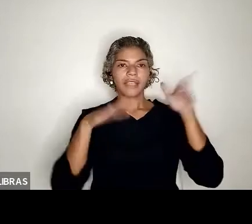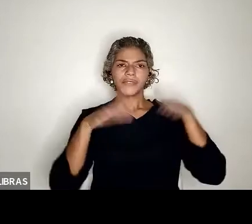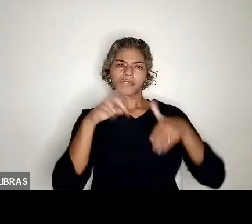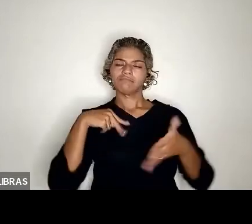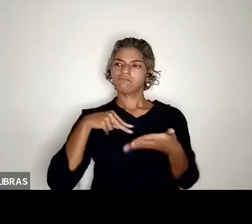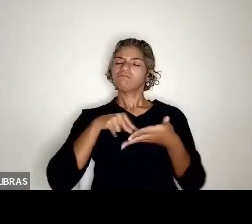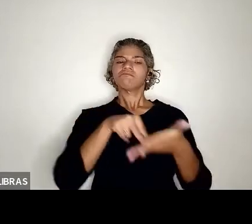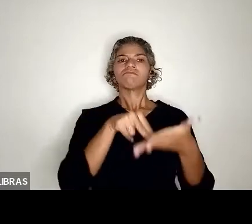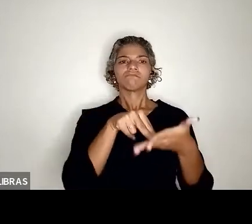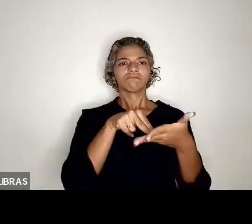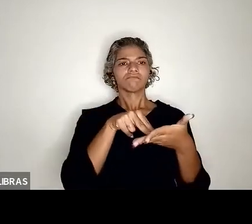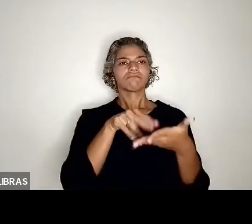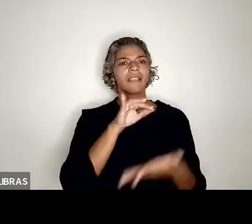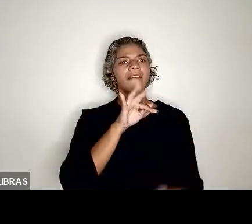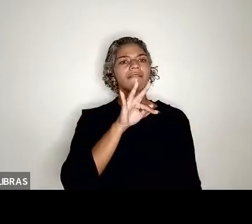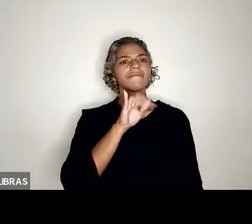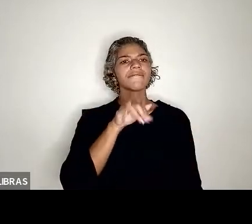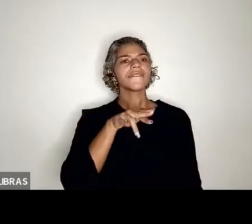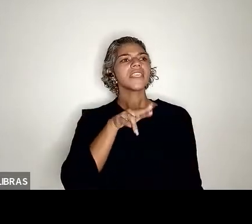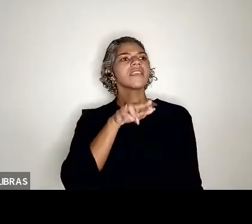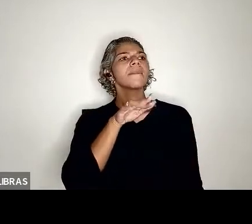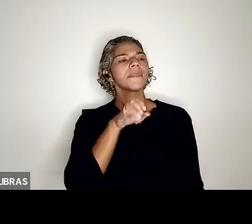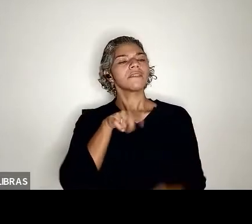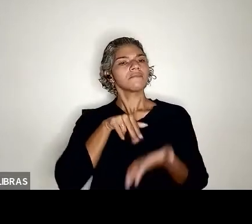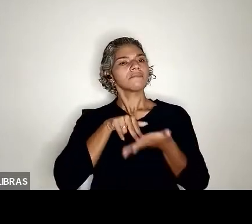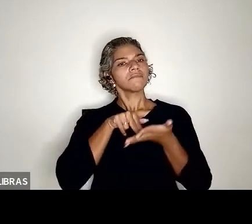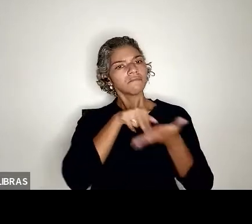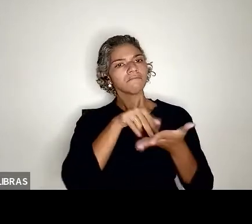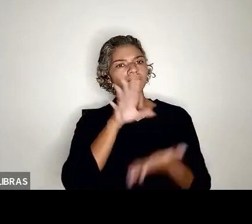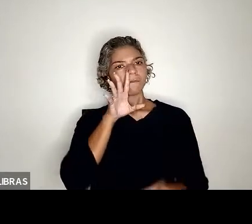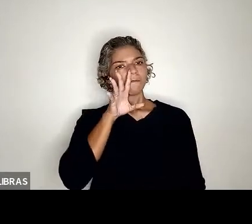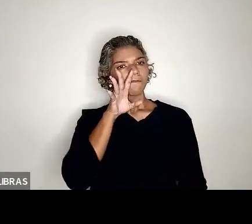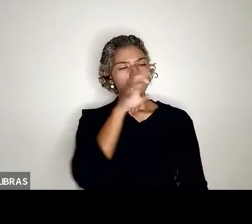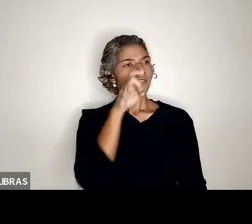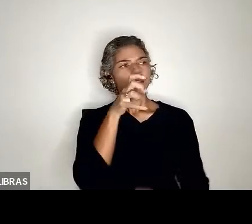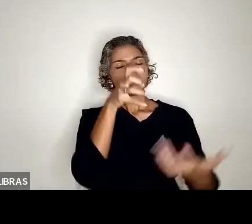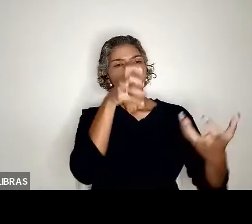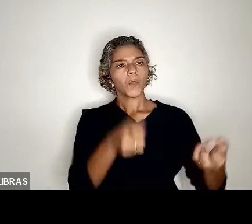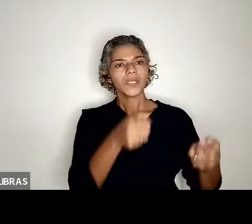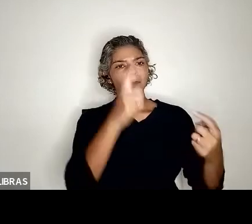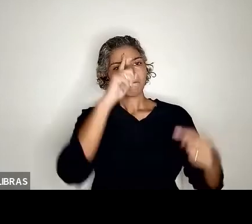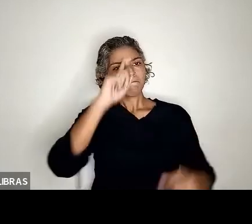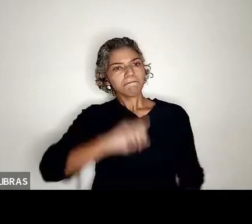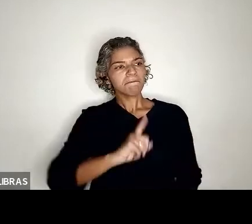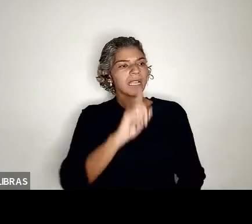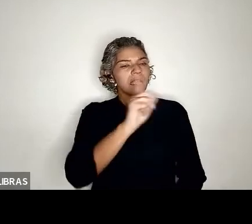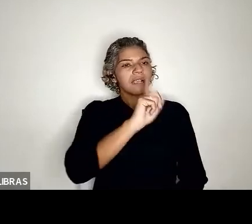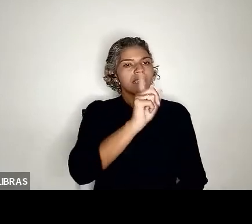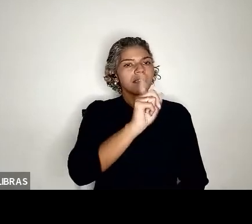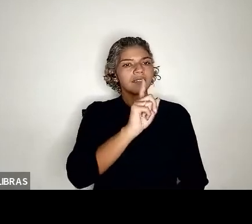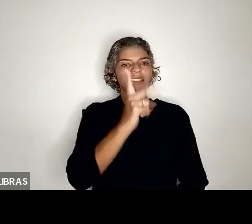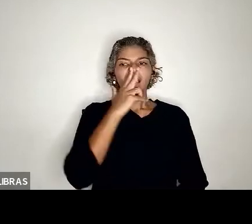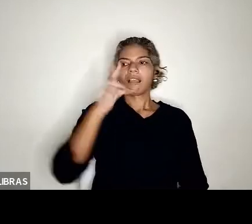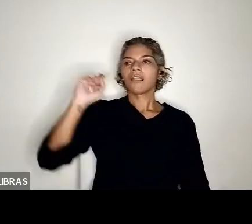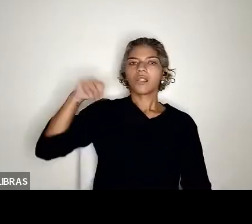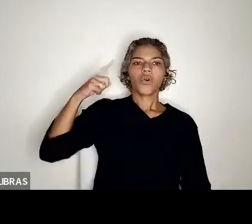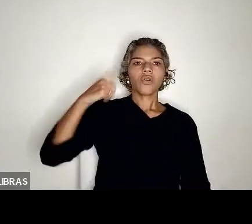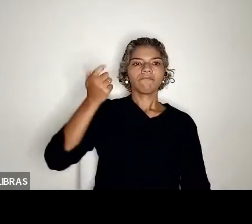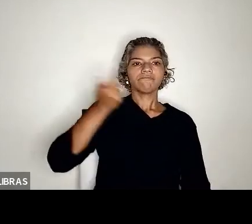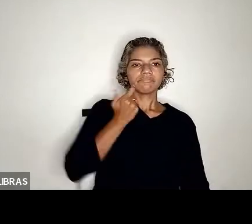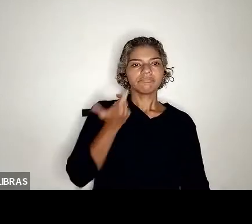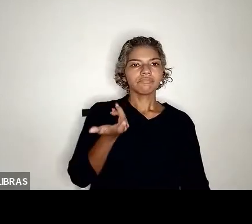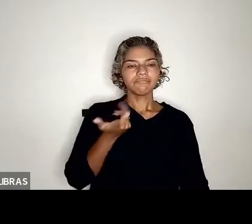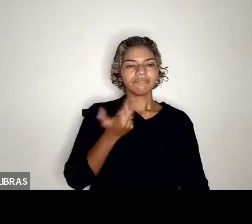firme e crítico ou não aceitamos determinadas situações de subordinação. Então, eu acho que essa discussão aqui é